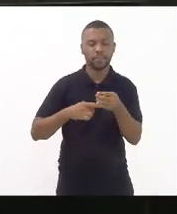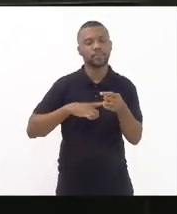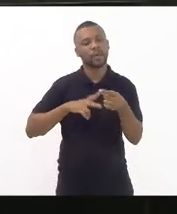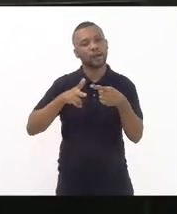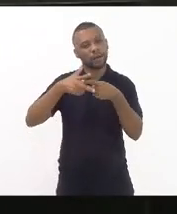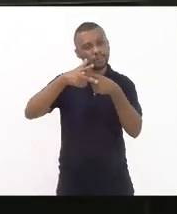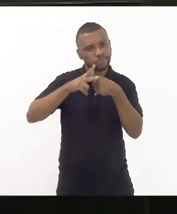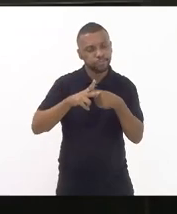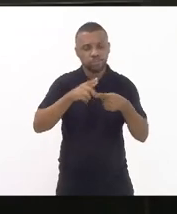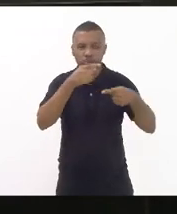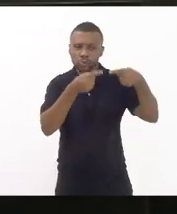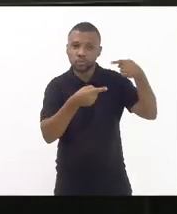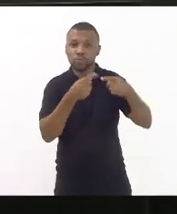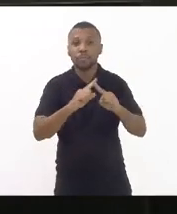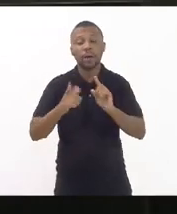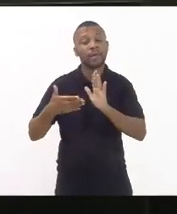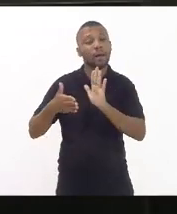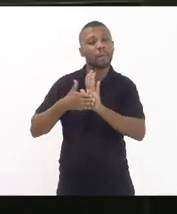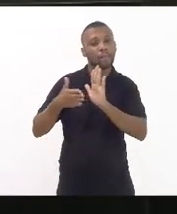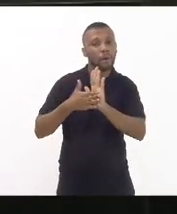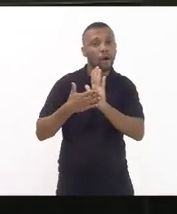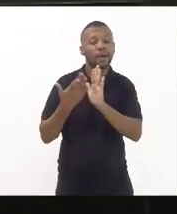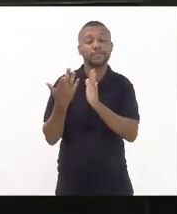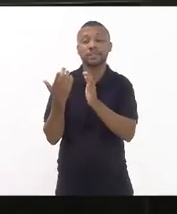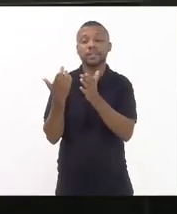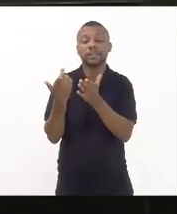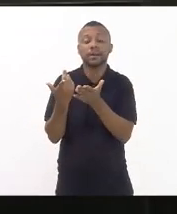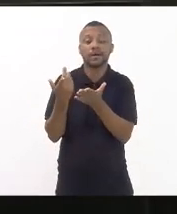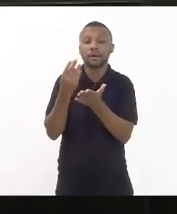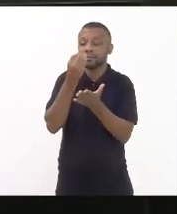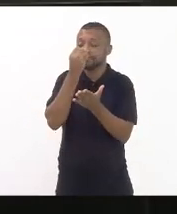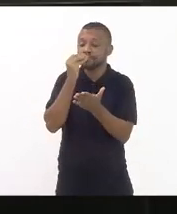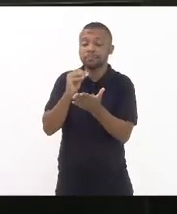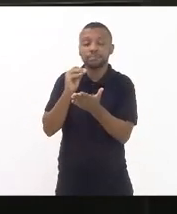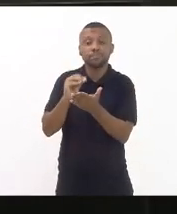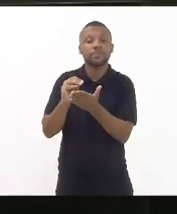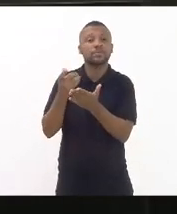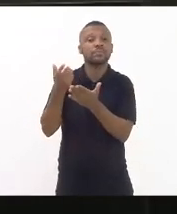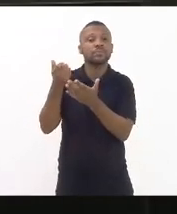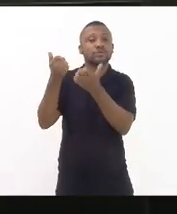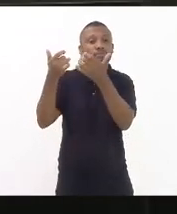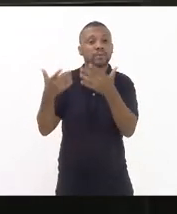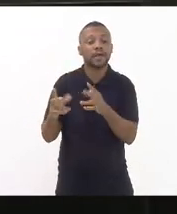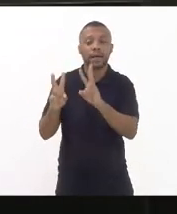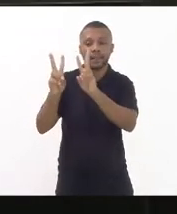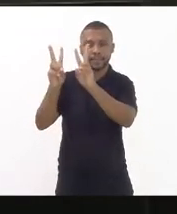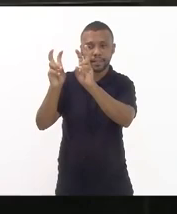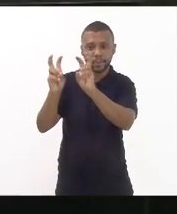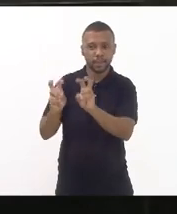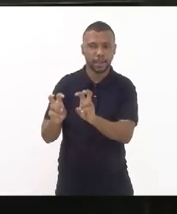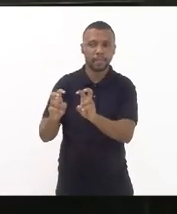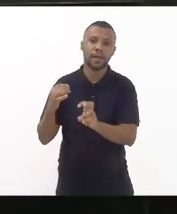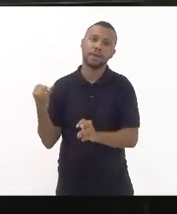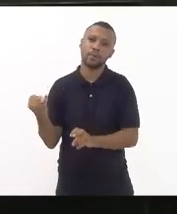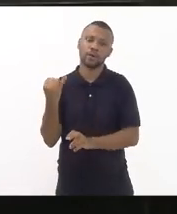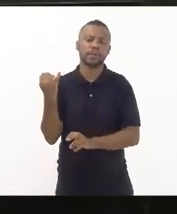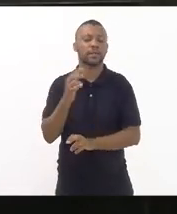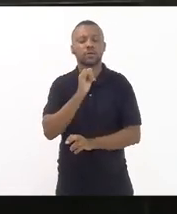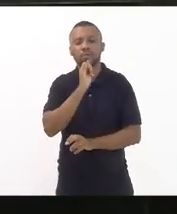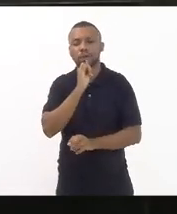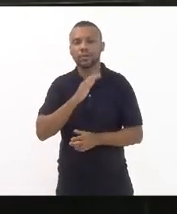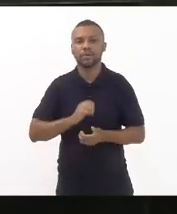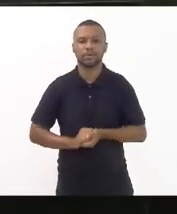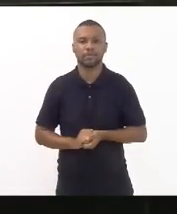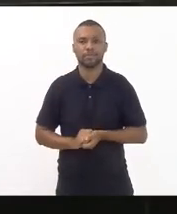a proposta deixa de definir e disciplinar temas que a gente acha fundamental. Por exemplo,